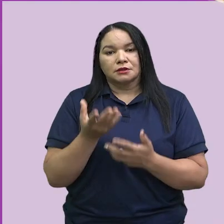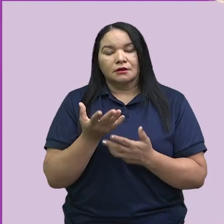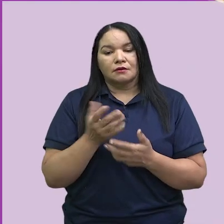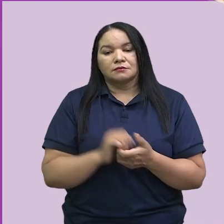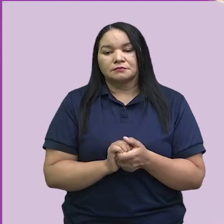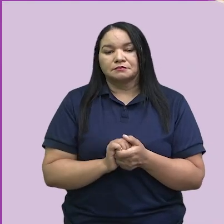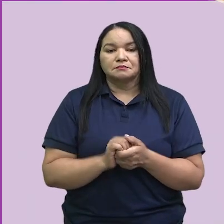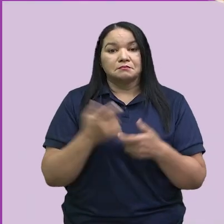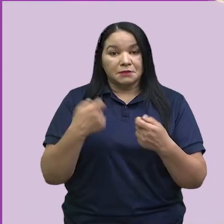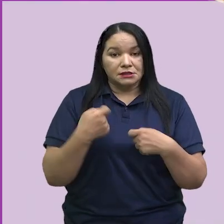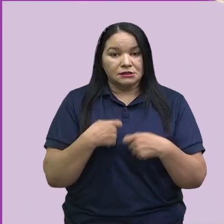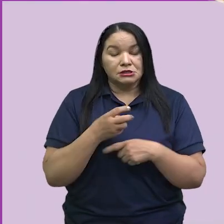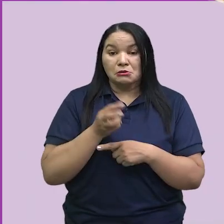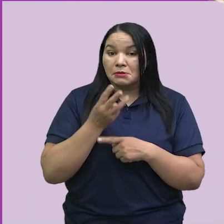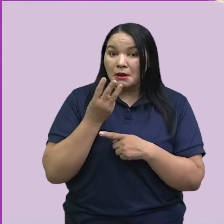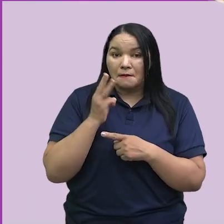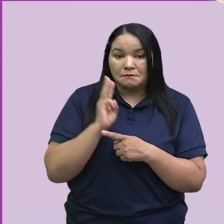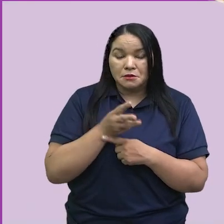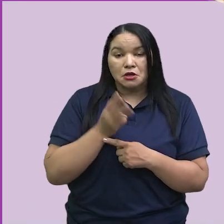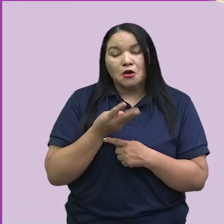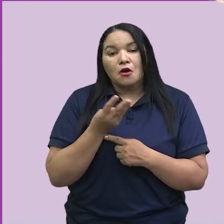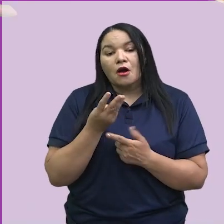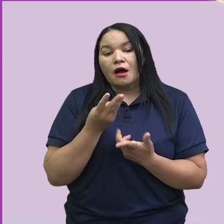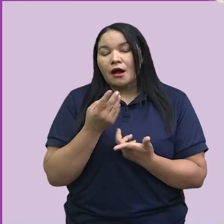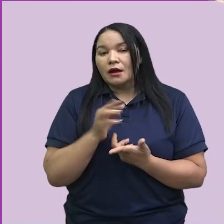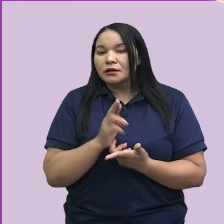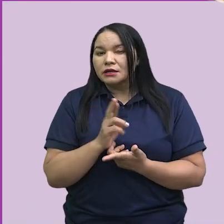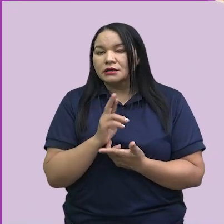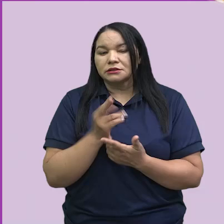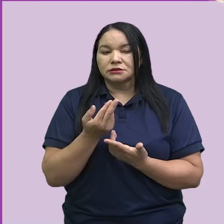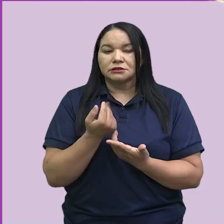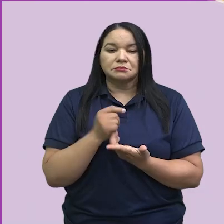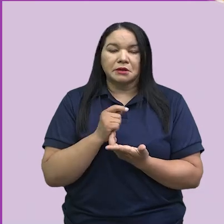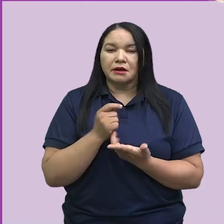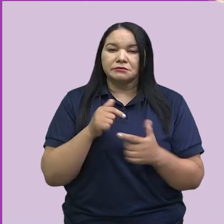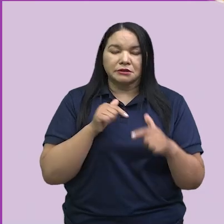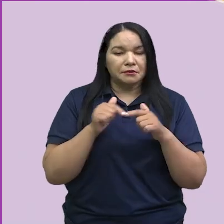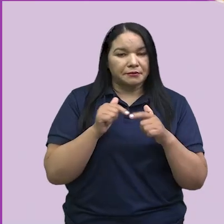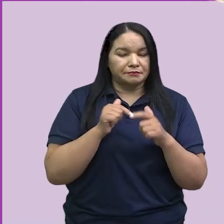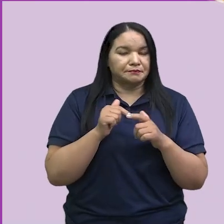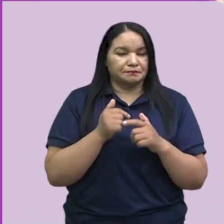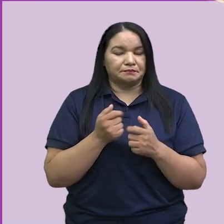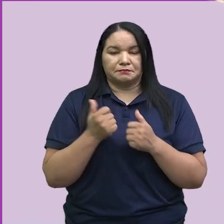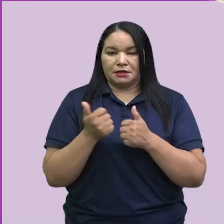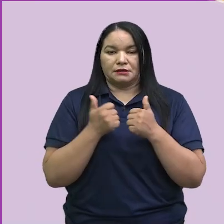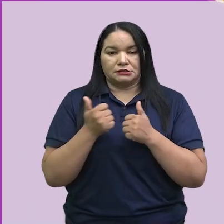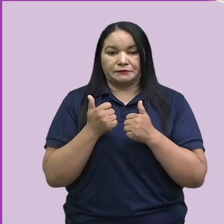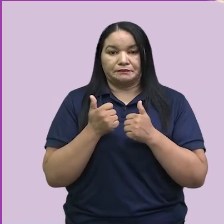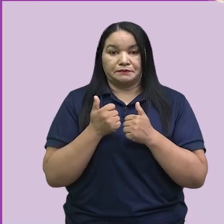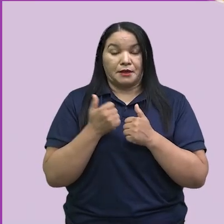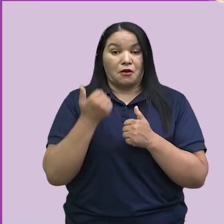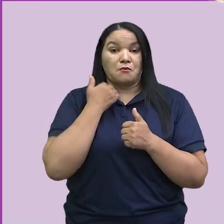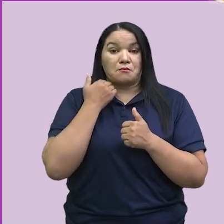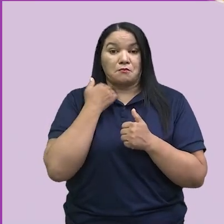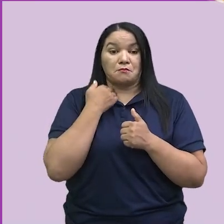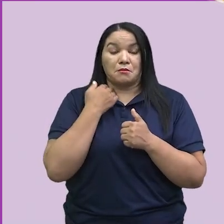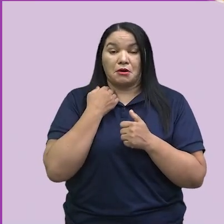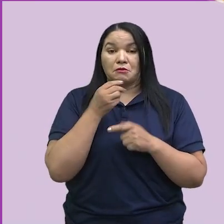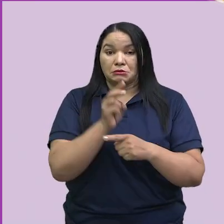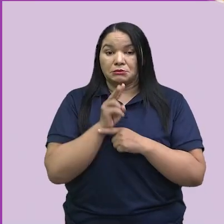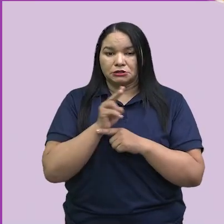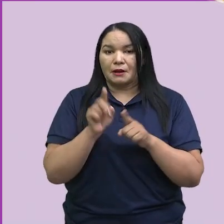R$3.000. Eu preciso de R$3.000 para levar meu serviço em frente. Beleza, o banco vai te